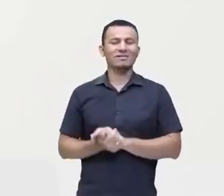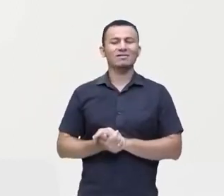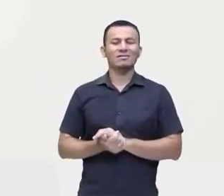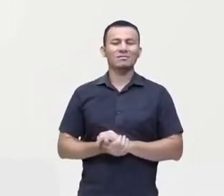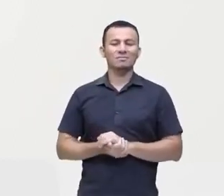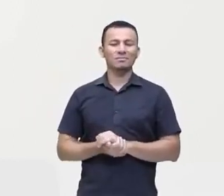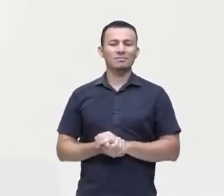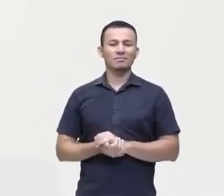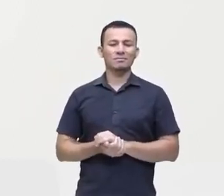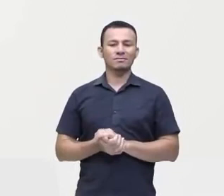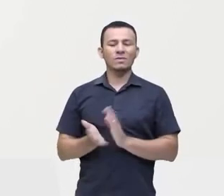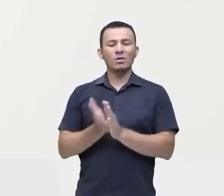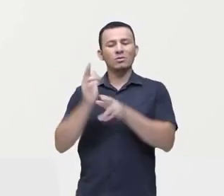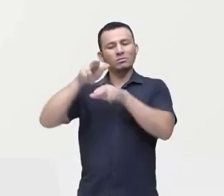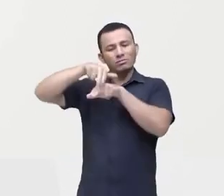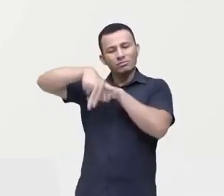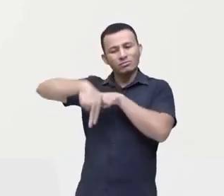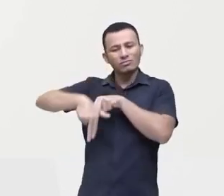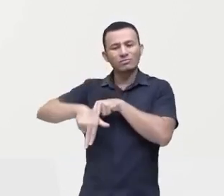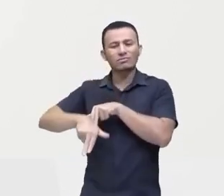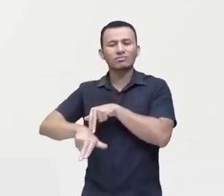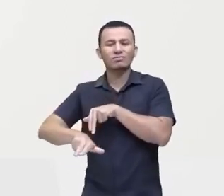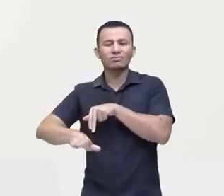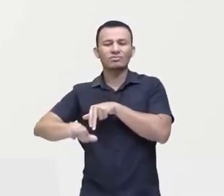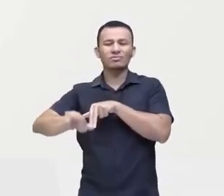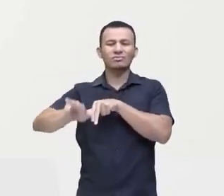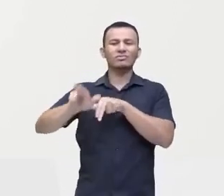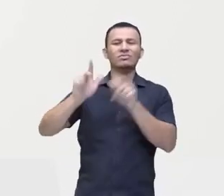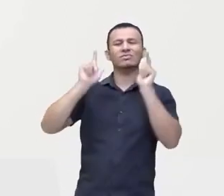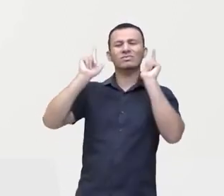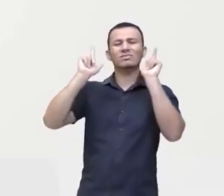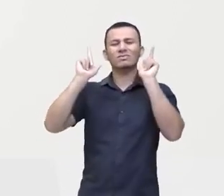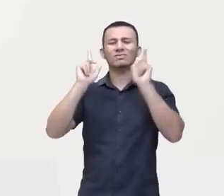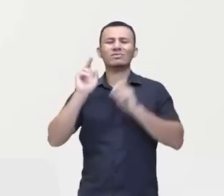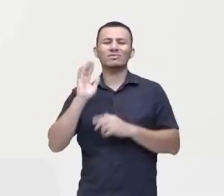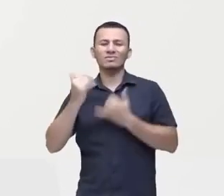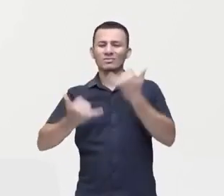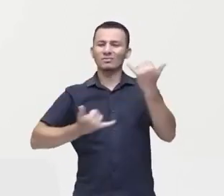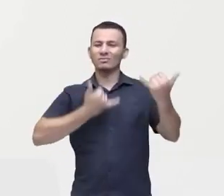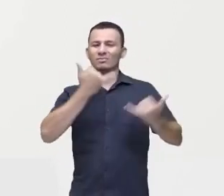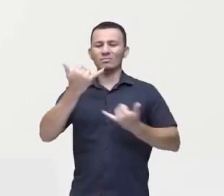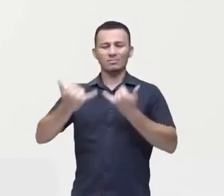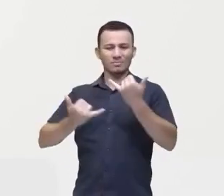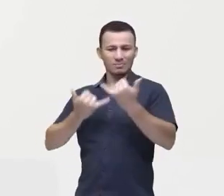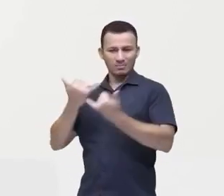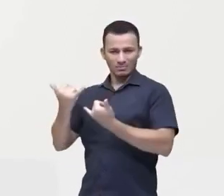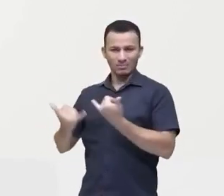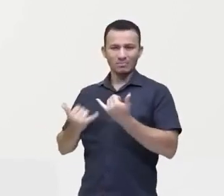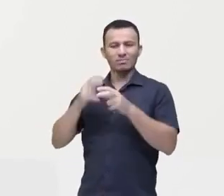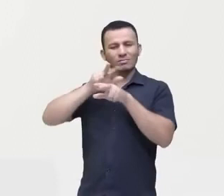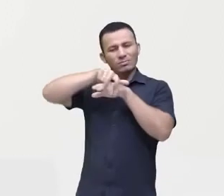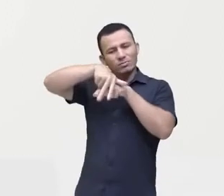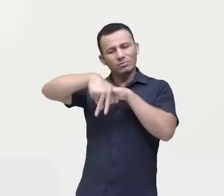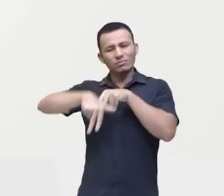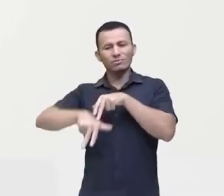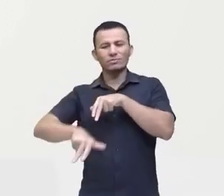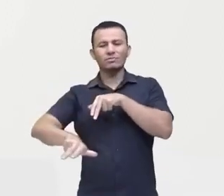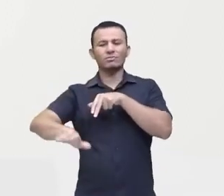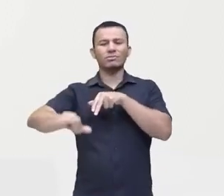esse aqui, ele está escorregando. Olha a cara de diversão dele, ó. Ele está